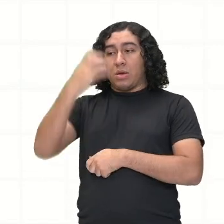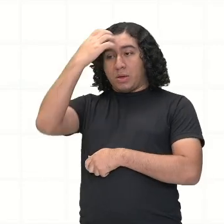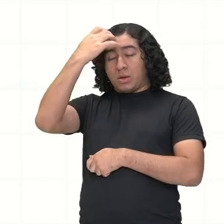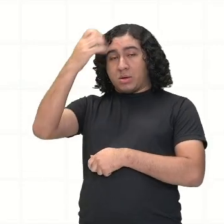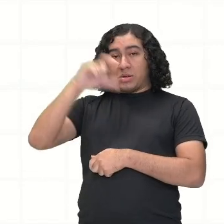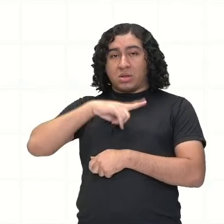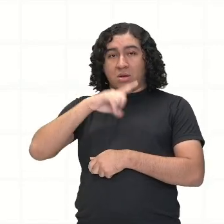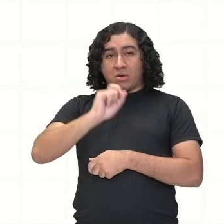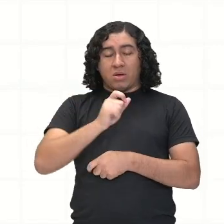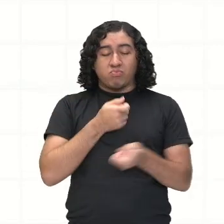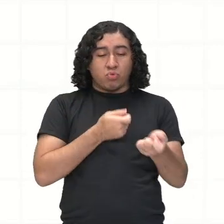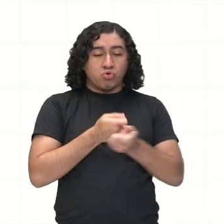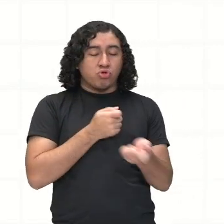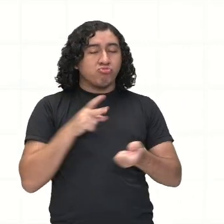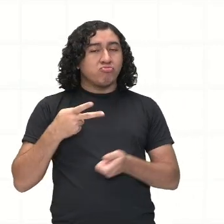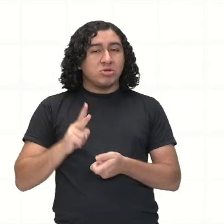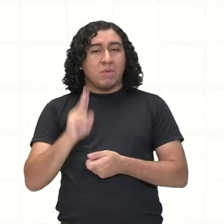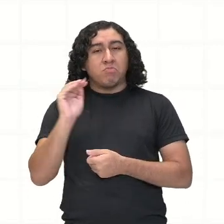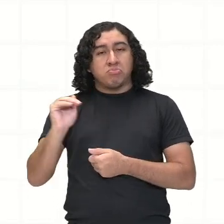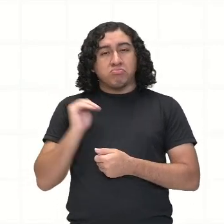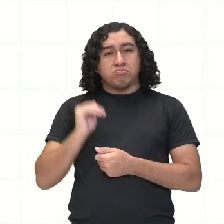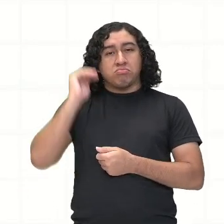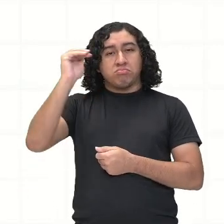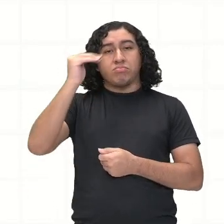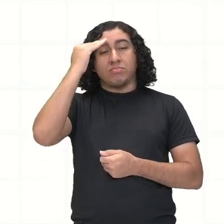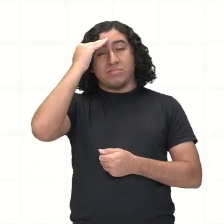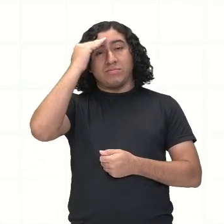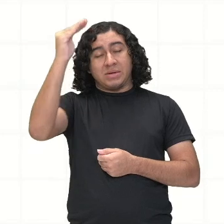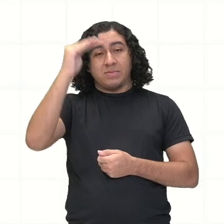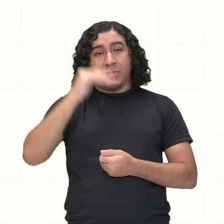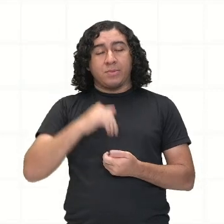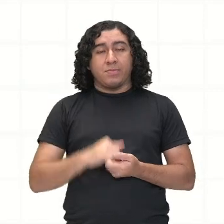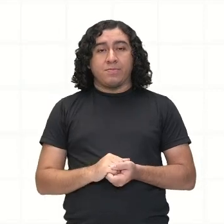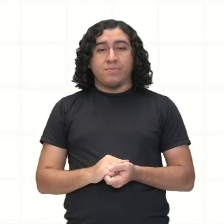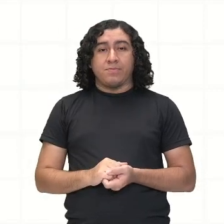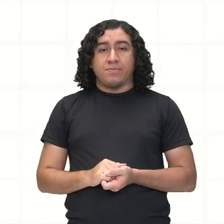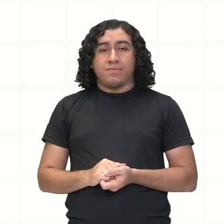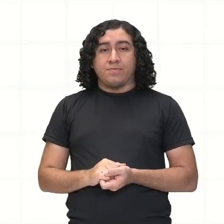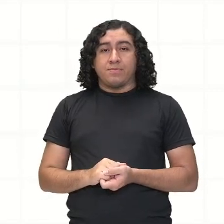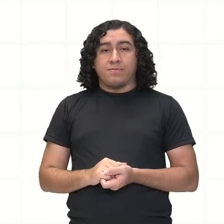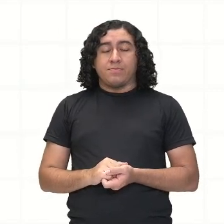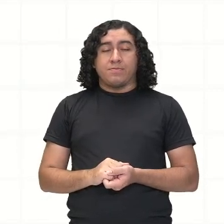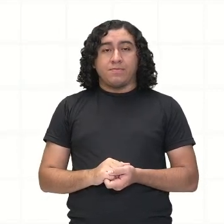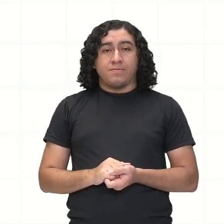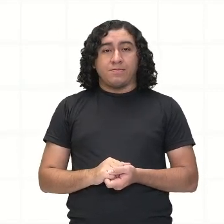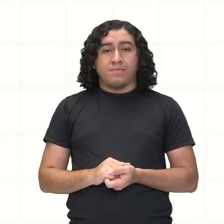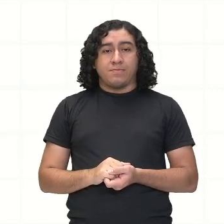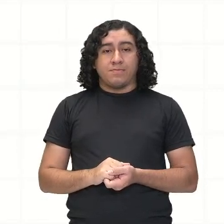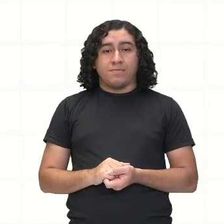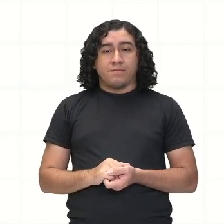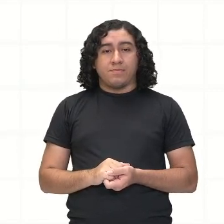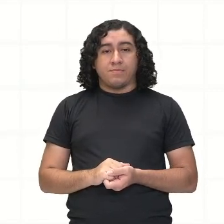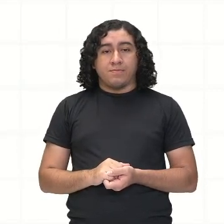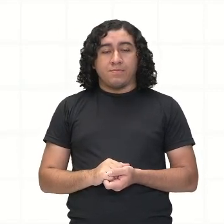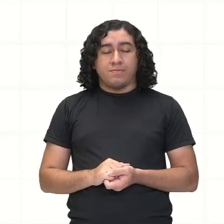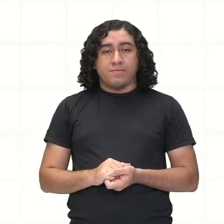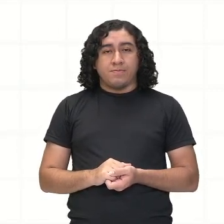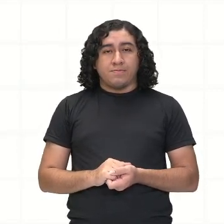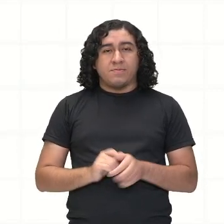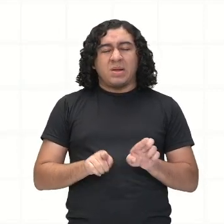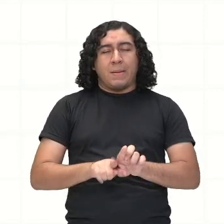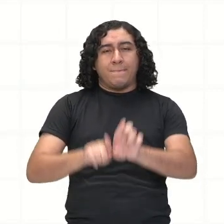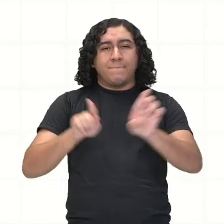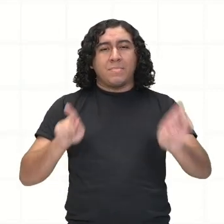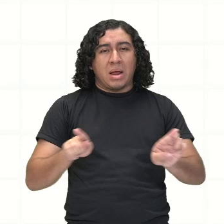o seu poder cada vez mais engrandecido, cada vez mais poderoso. Mas para esse poder do rei